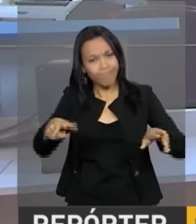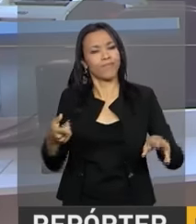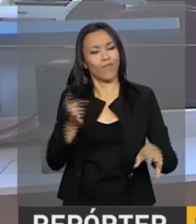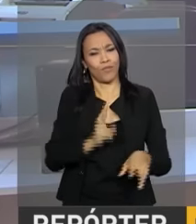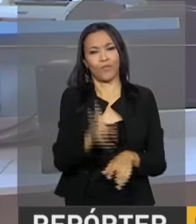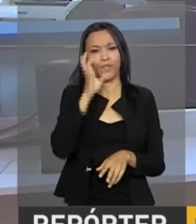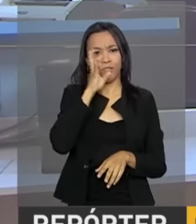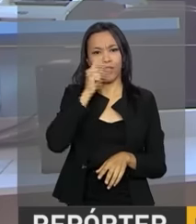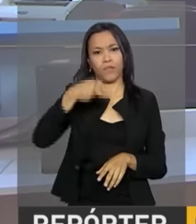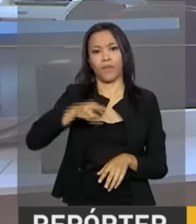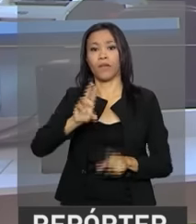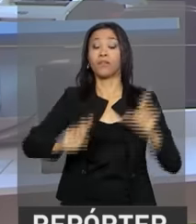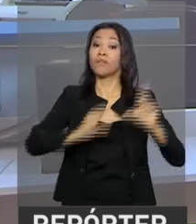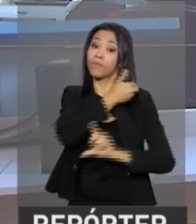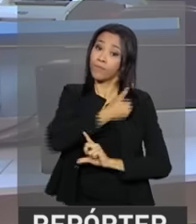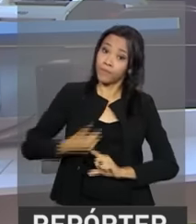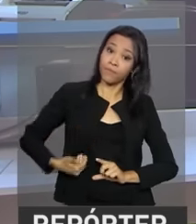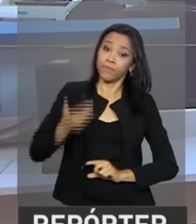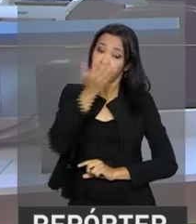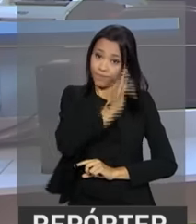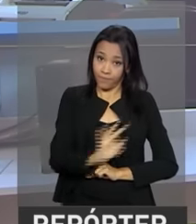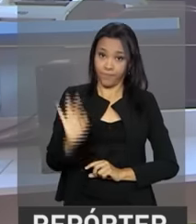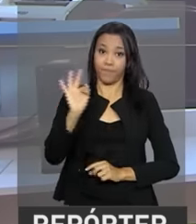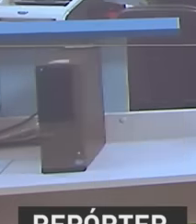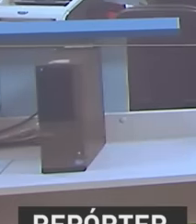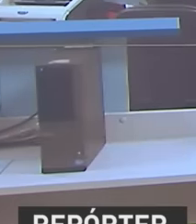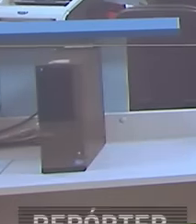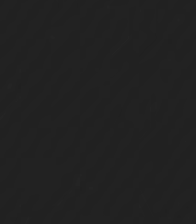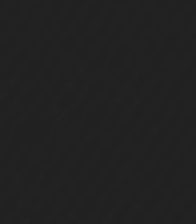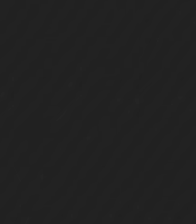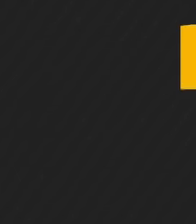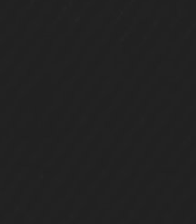Continue com a gente aqui na NBR a TV do Governo